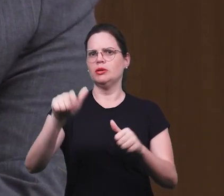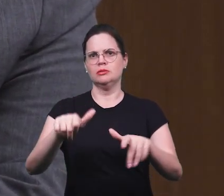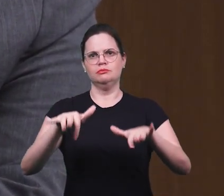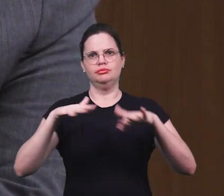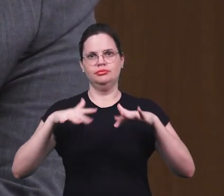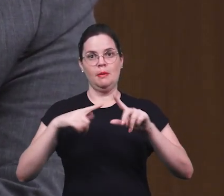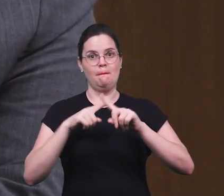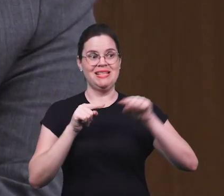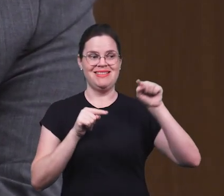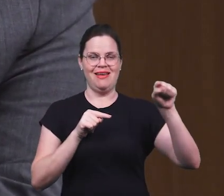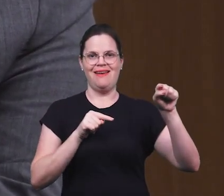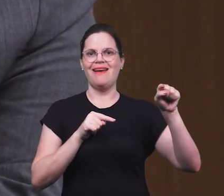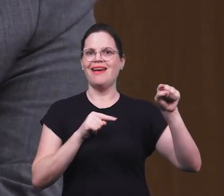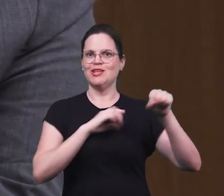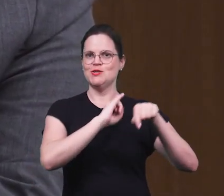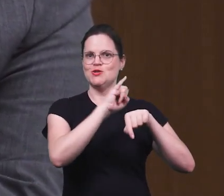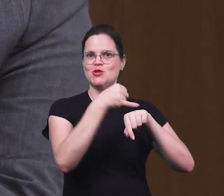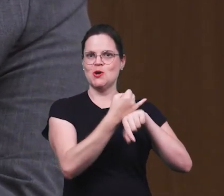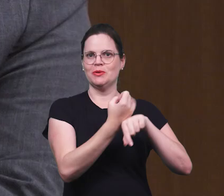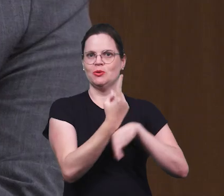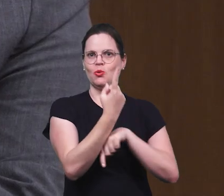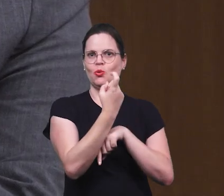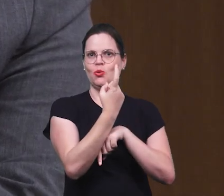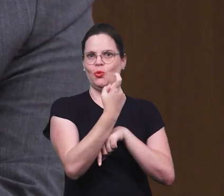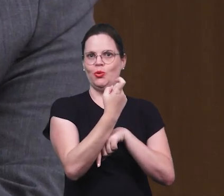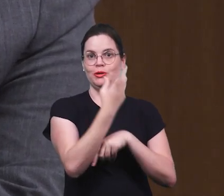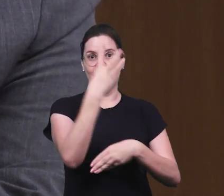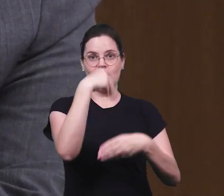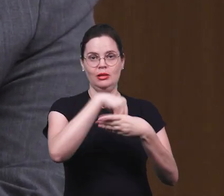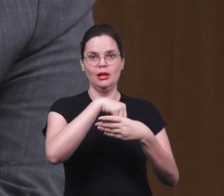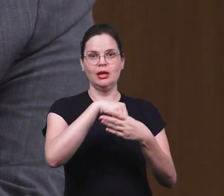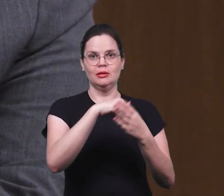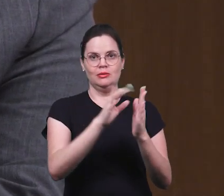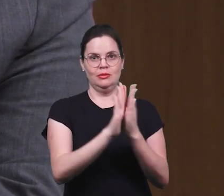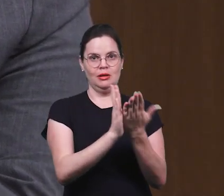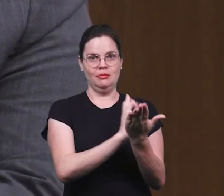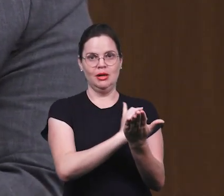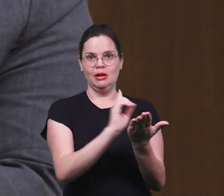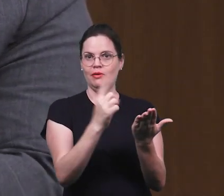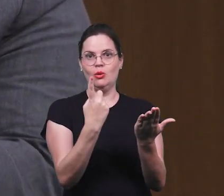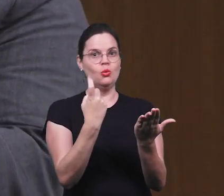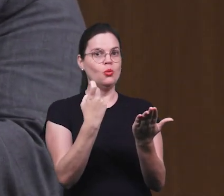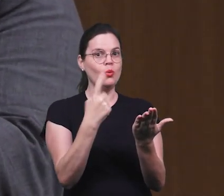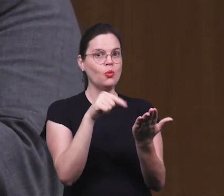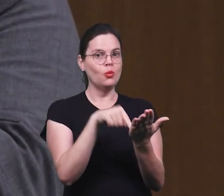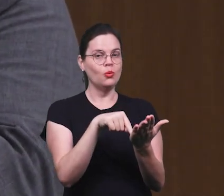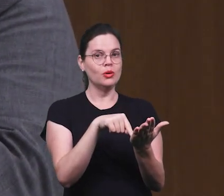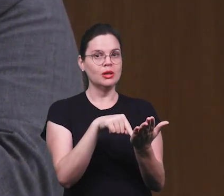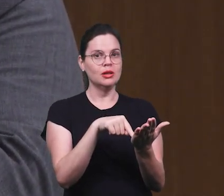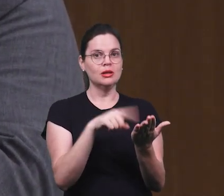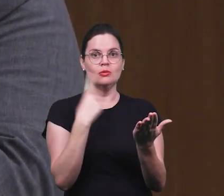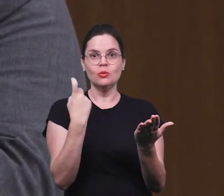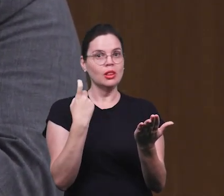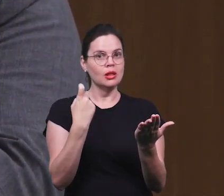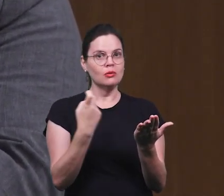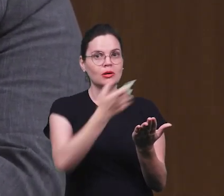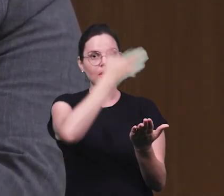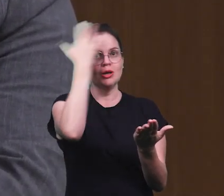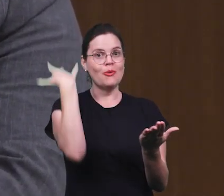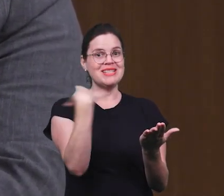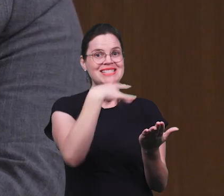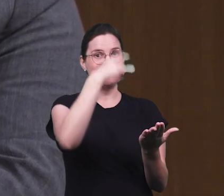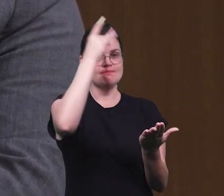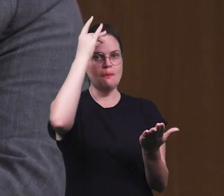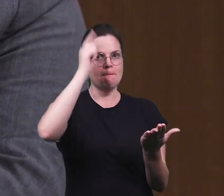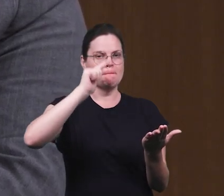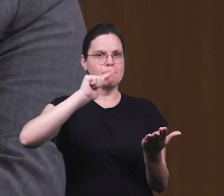que diferente desse, que é o único concílio descrito na palavra de Deus, onde o Espírito Santo colocou as coisas em